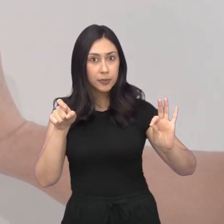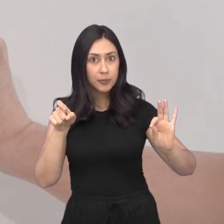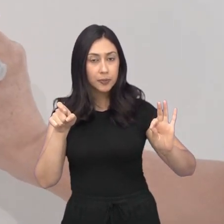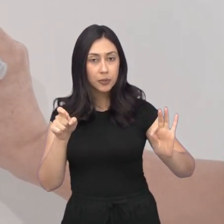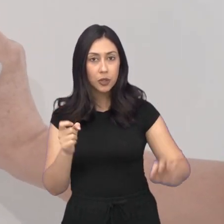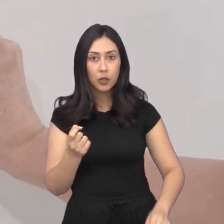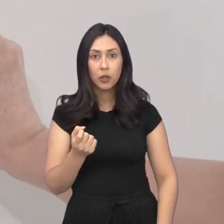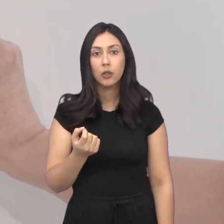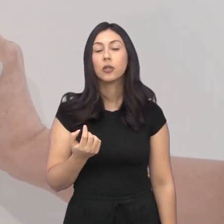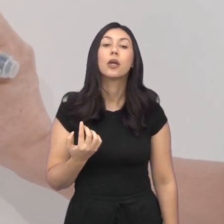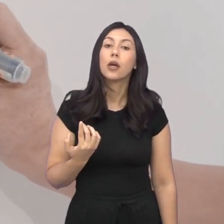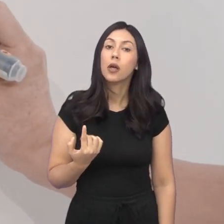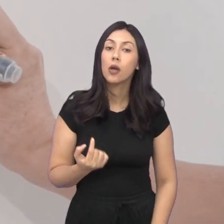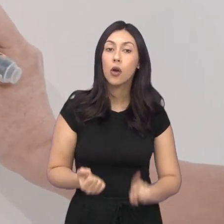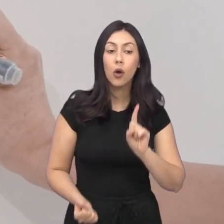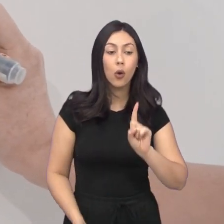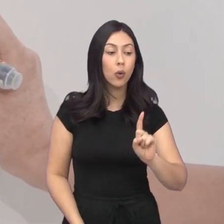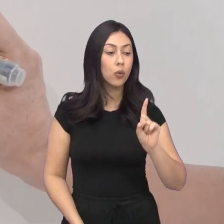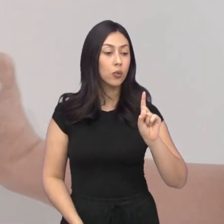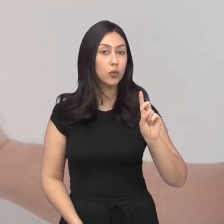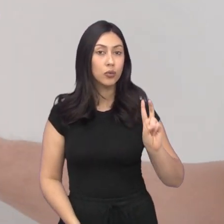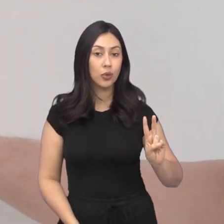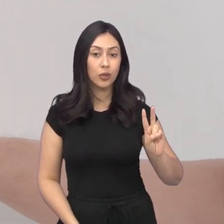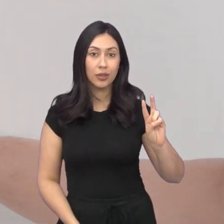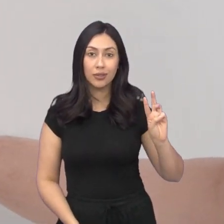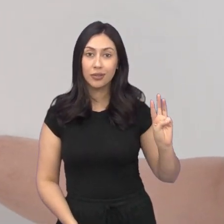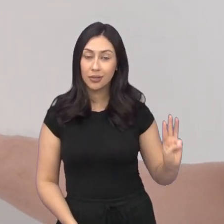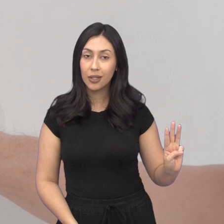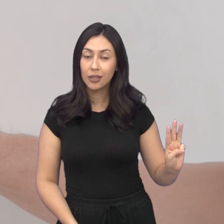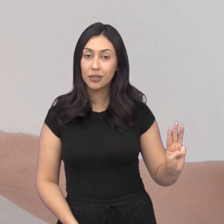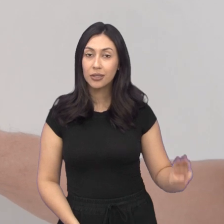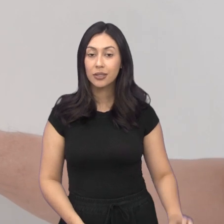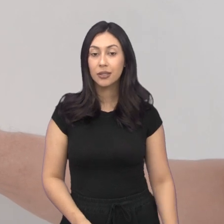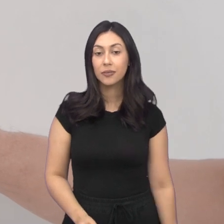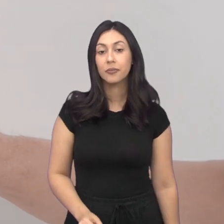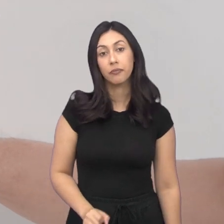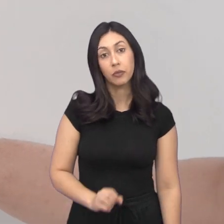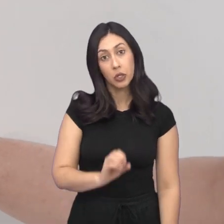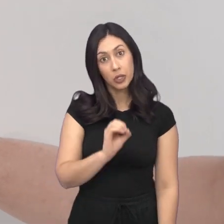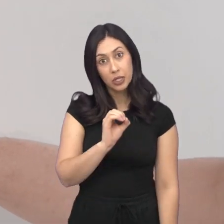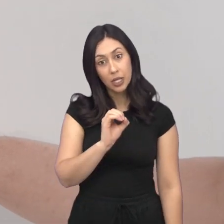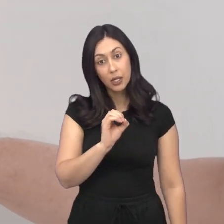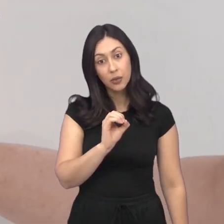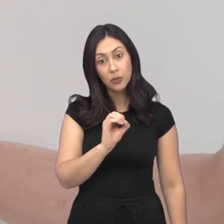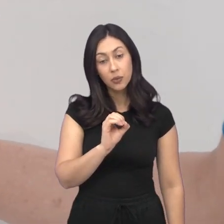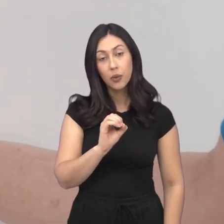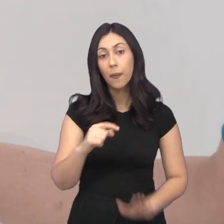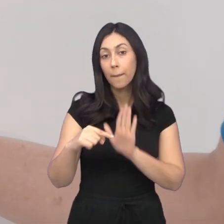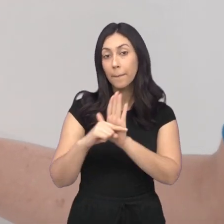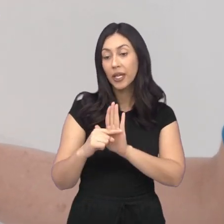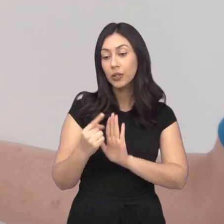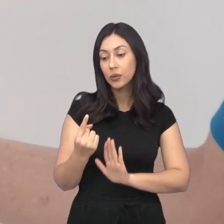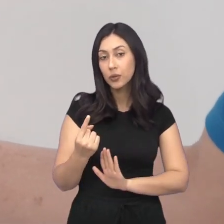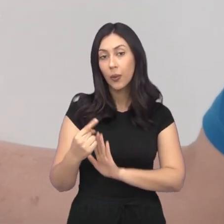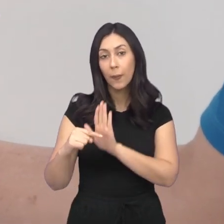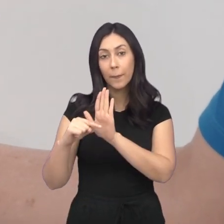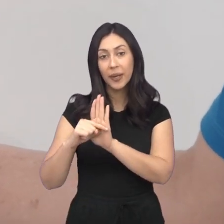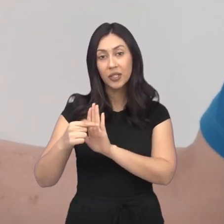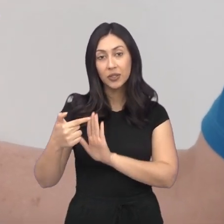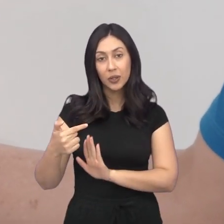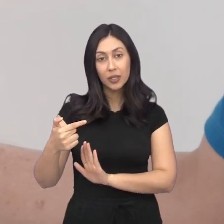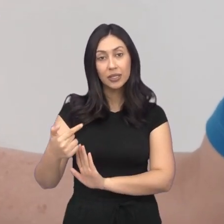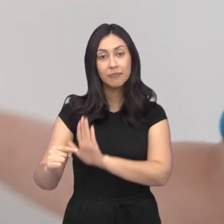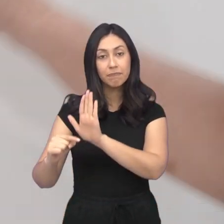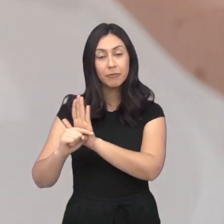Que vai ser 1, 2, 3. 0 aqui, né? Menos 1, menos 2, menos